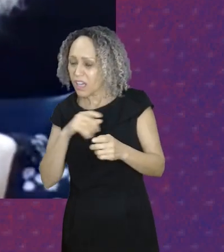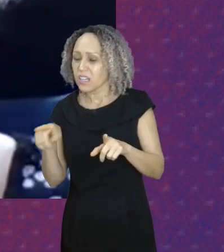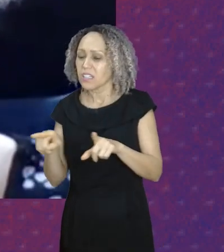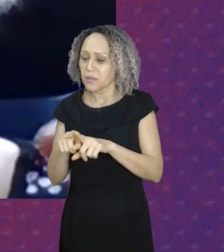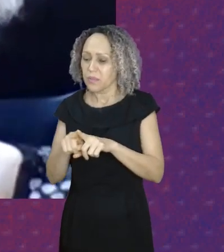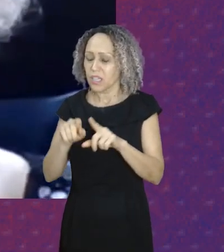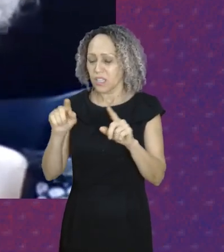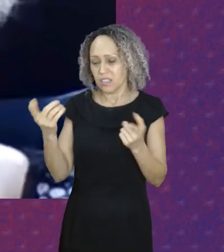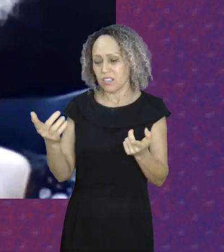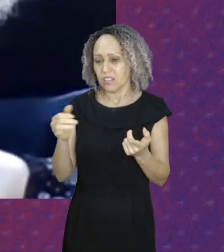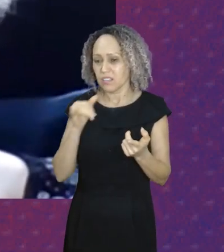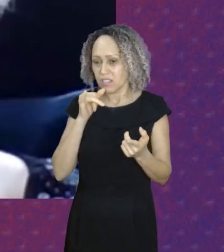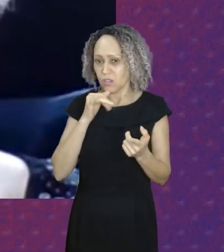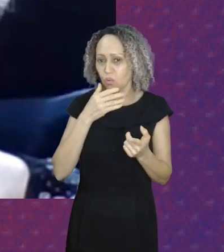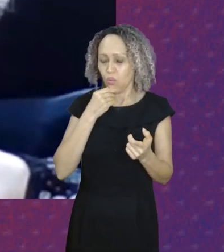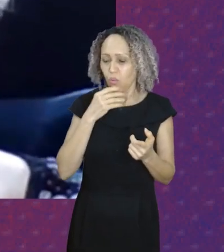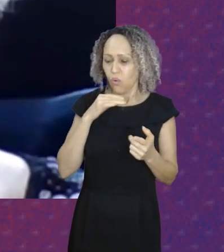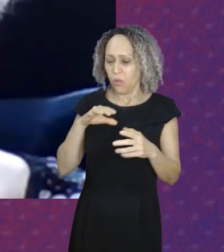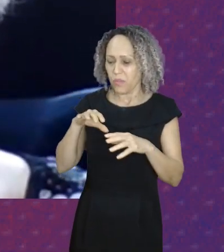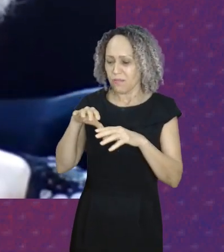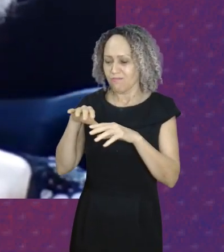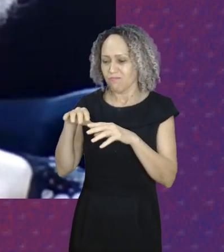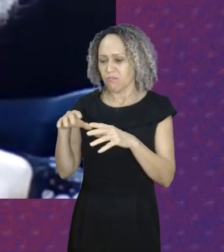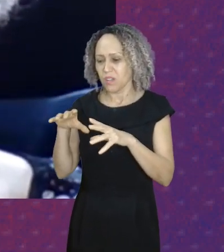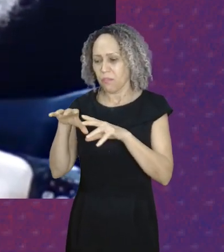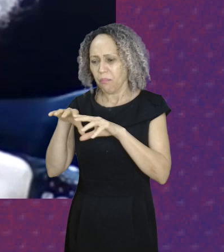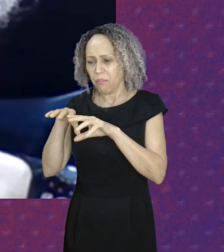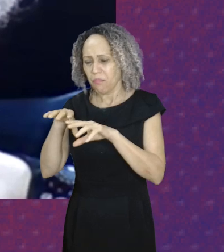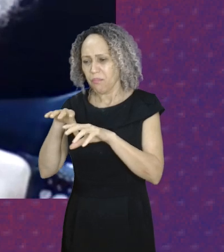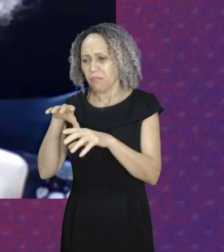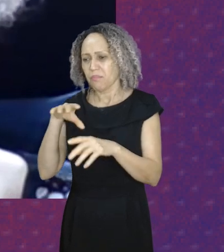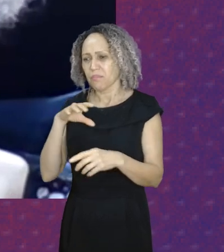E inclui também